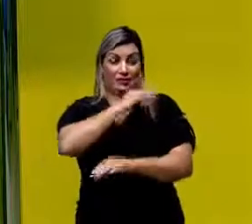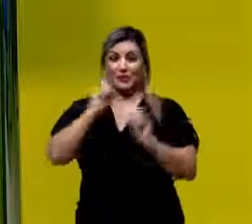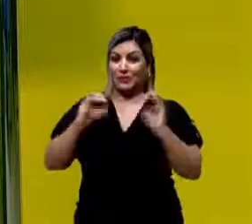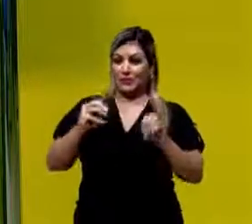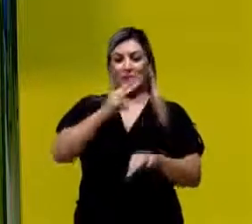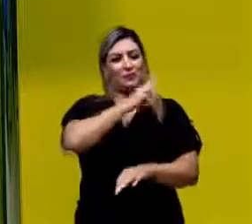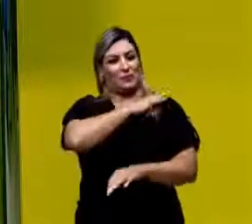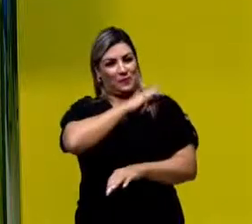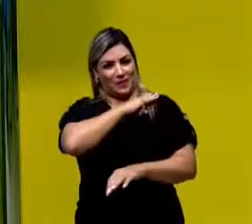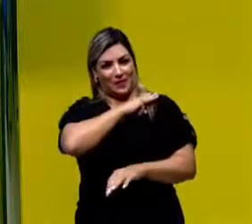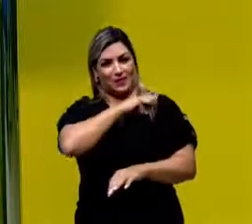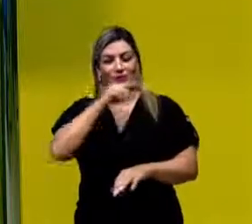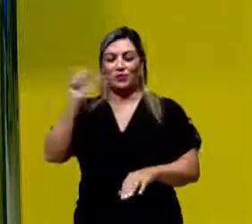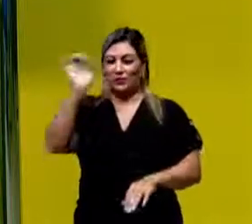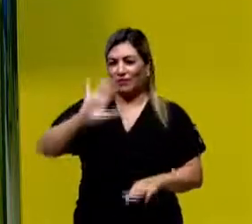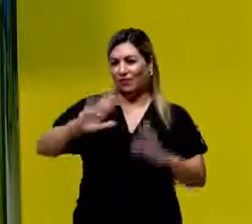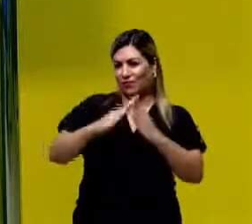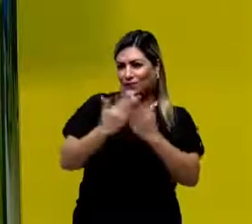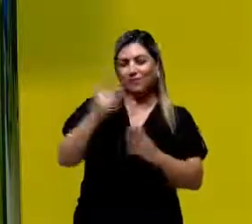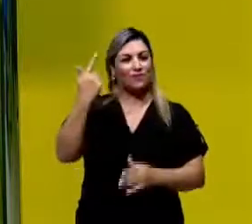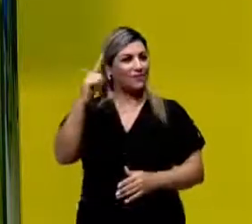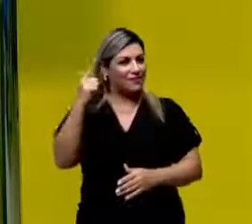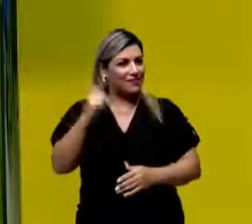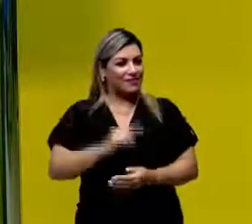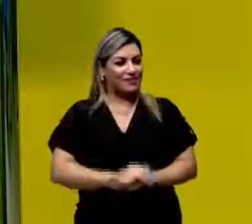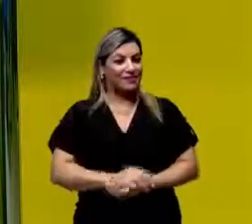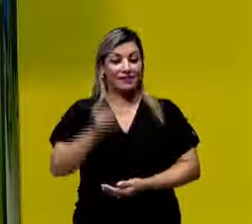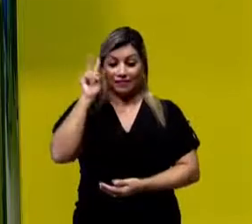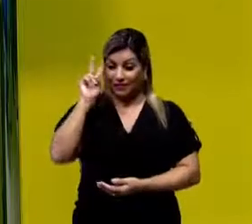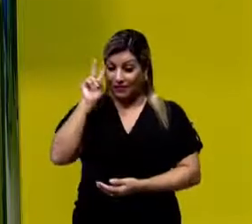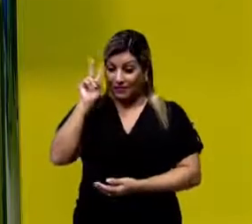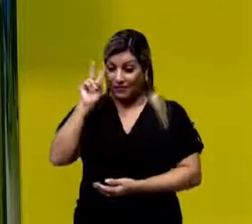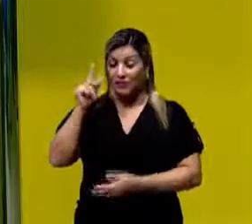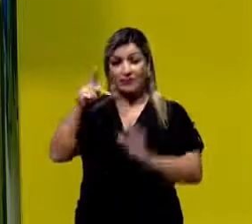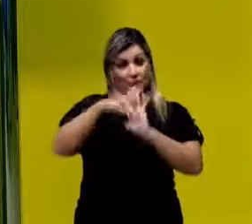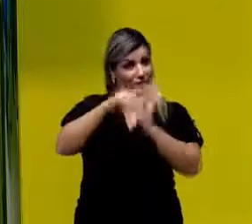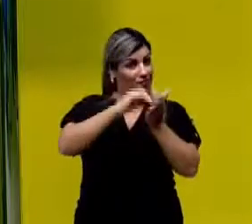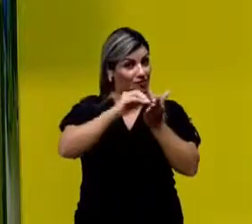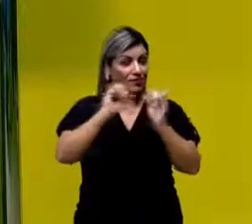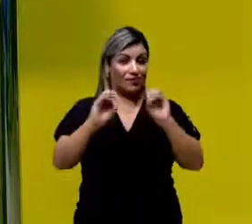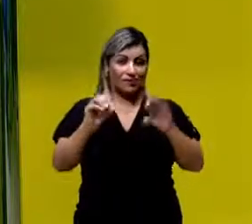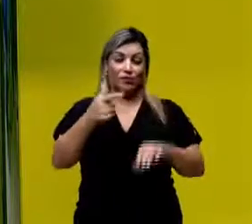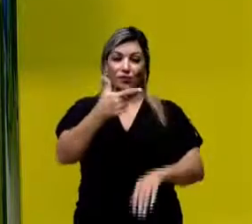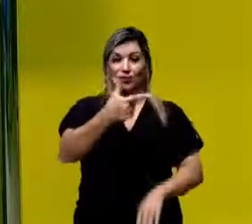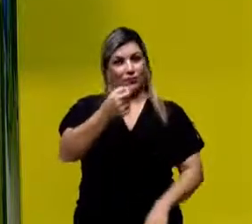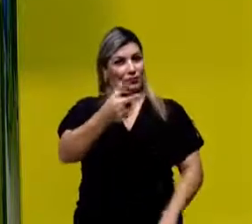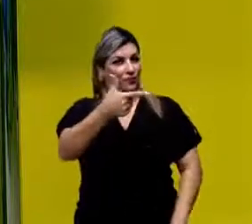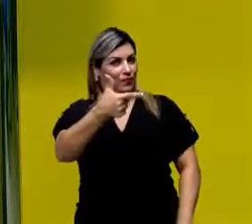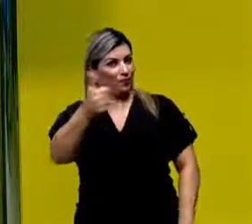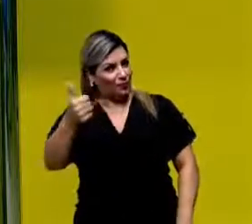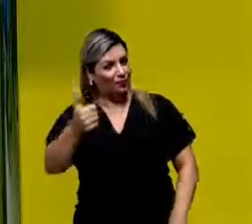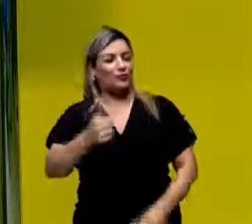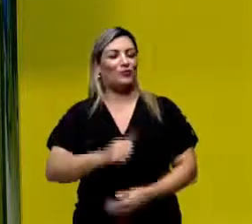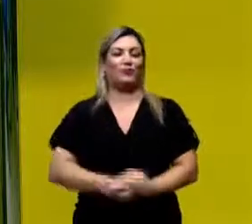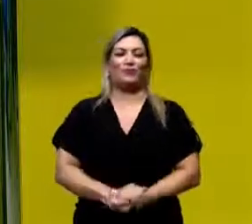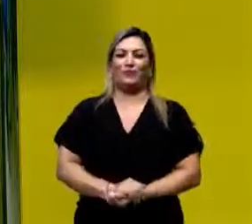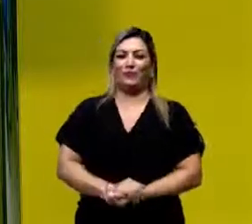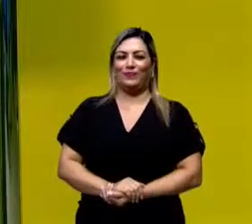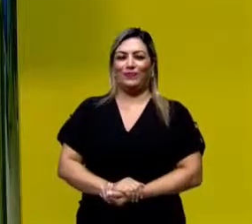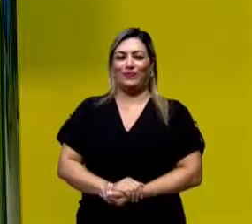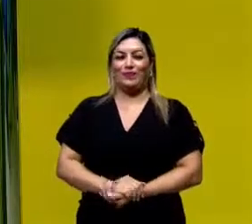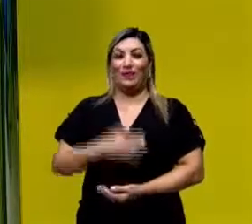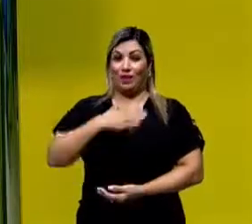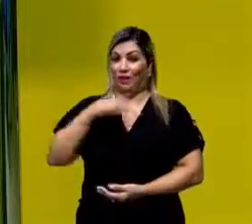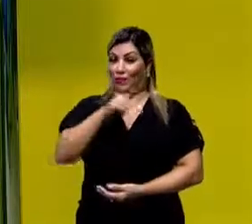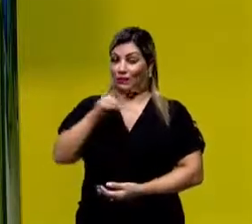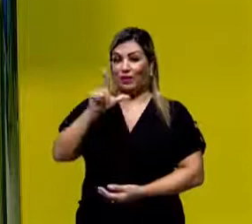terceira série do Ensino Médio da rede estadual de Goiás Lembrando que esse é o Projeto Seduc em Ação 2021